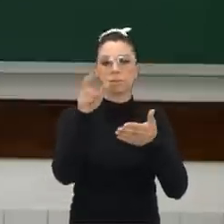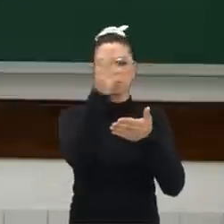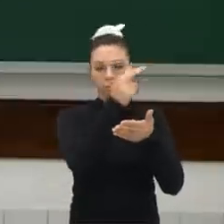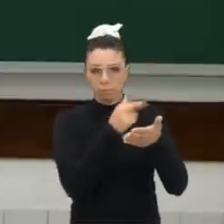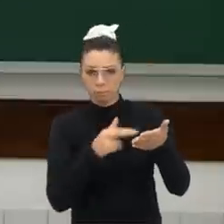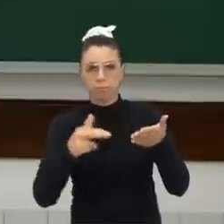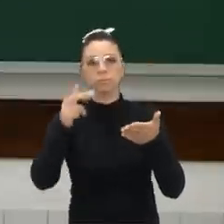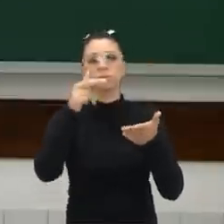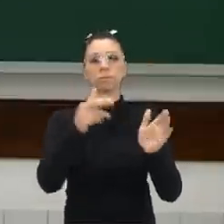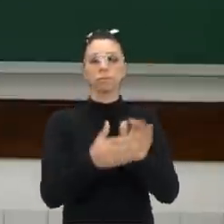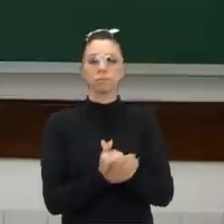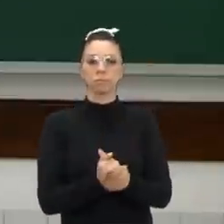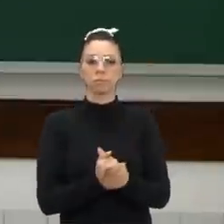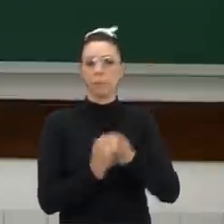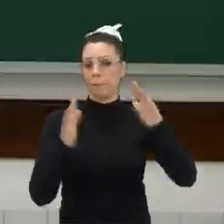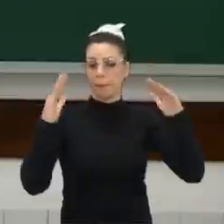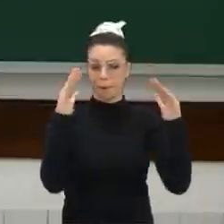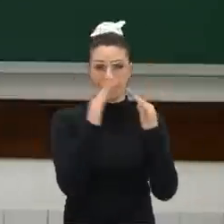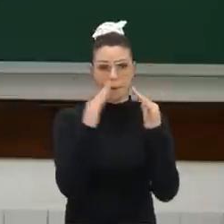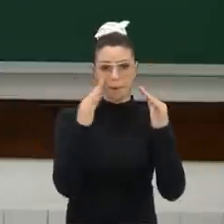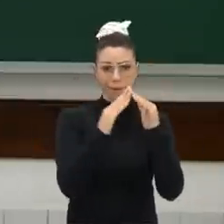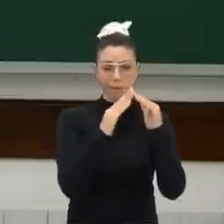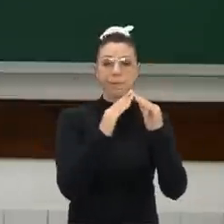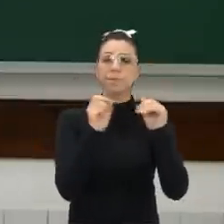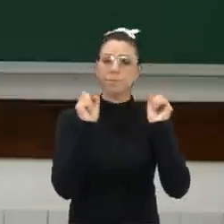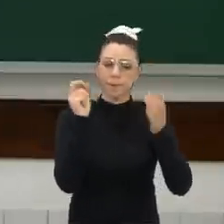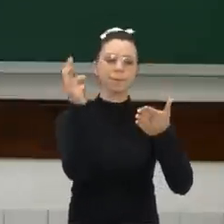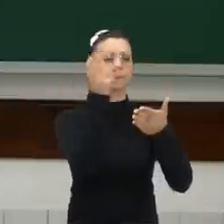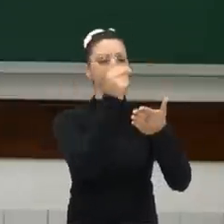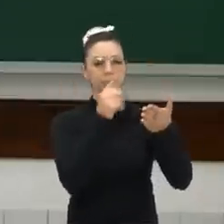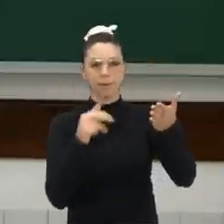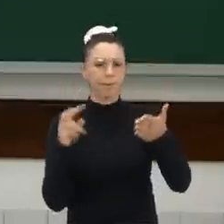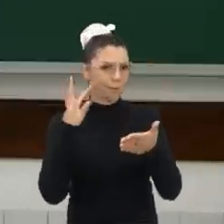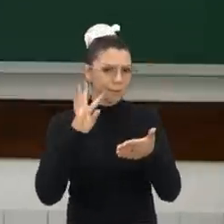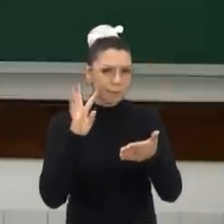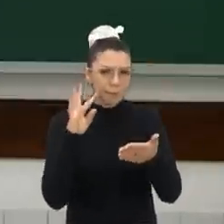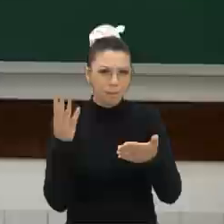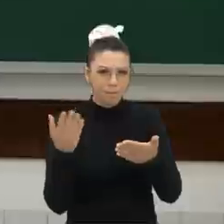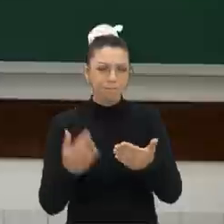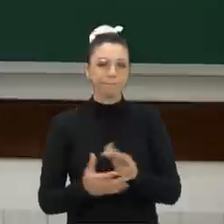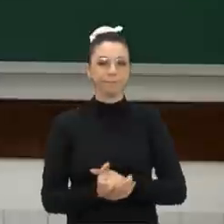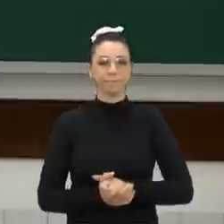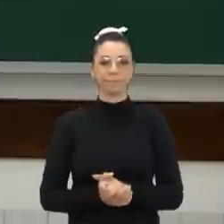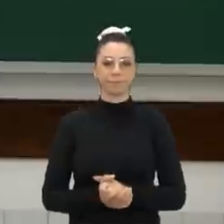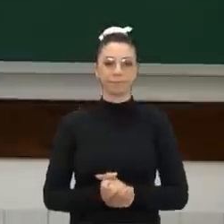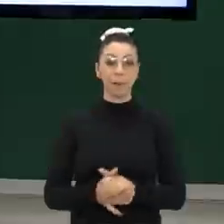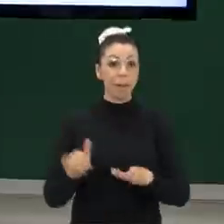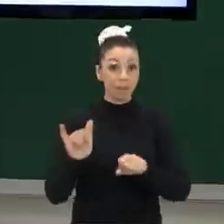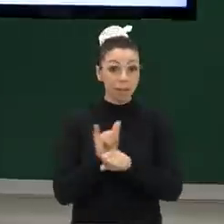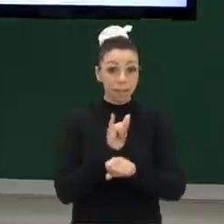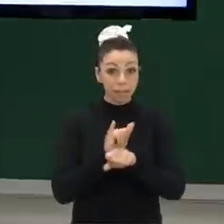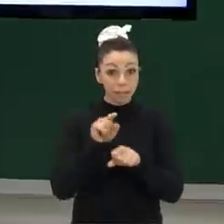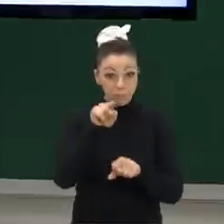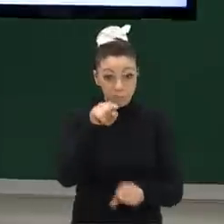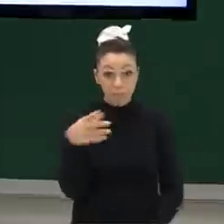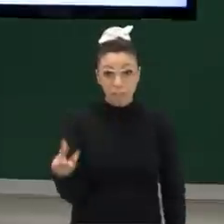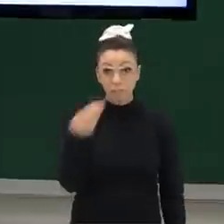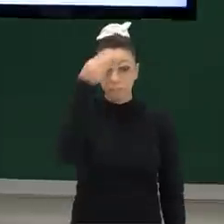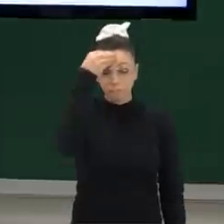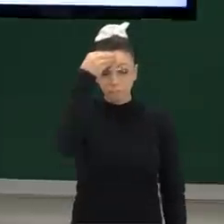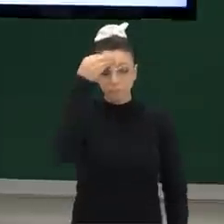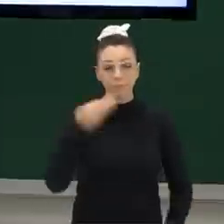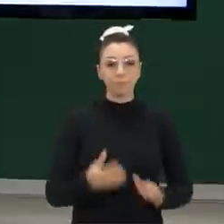Pode desenhar uma house, colocar as partezinhas da casa. Olha que bacana. Então vamos lá. Vamos repetir as